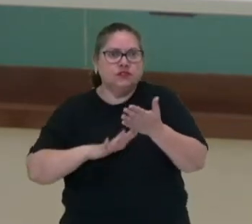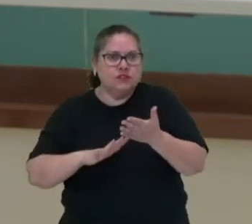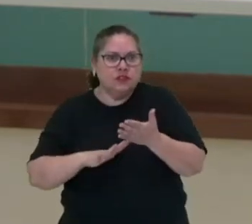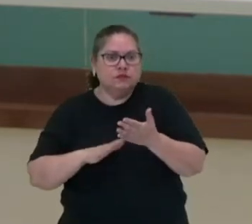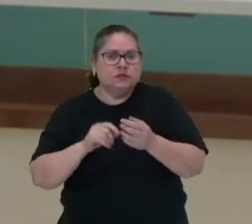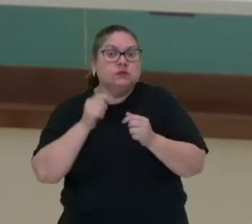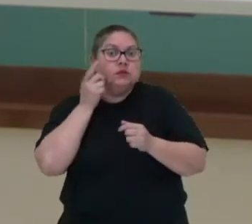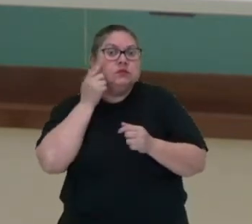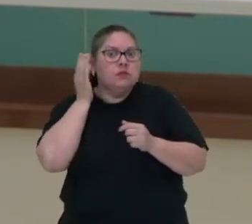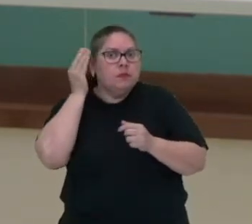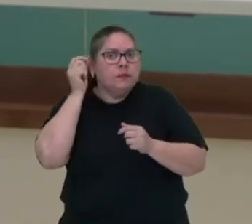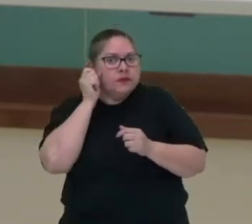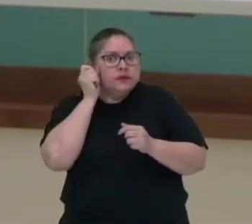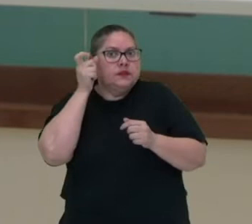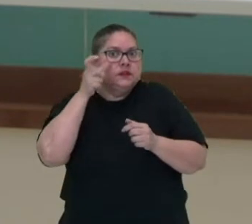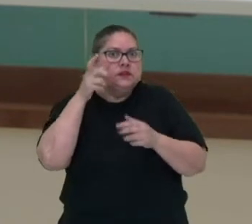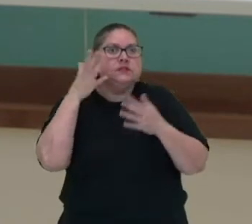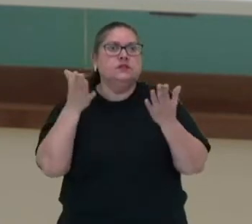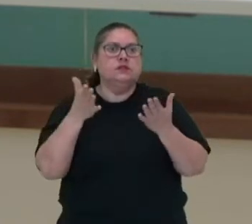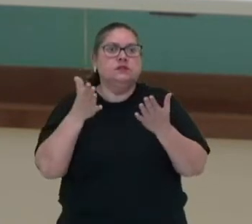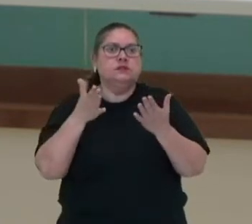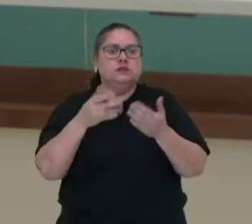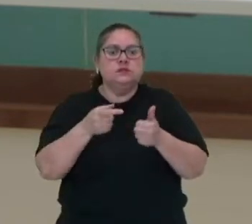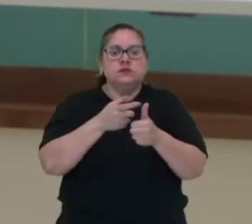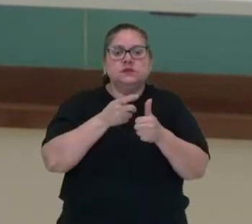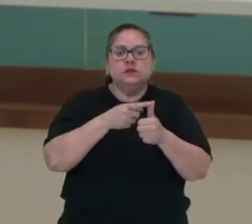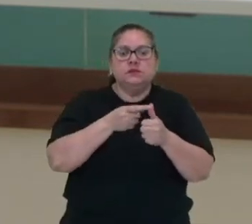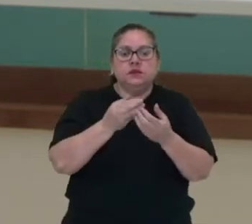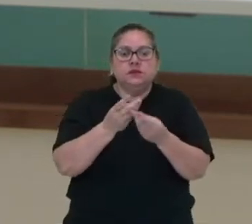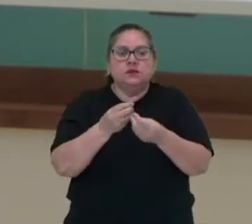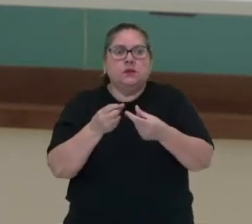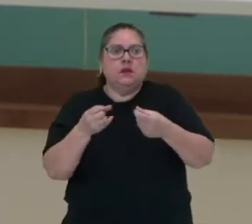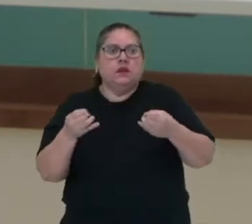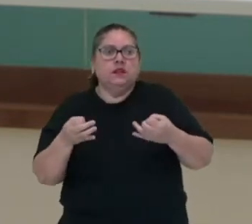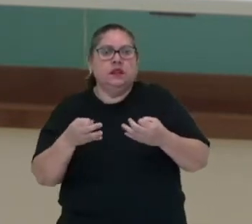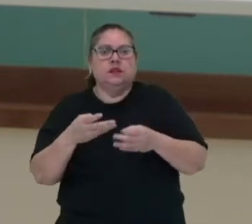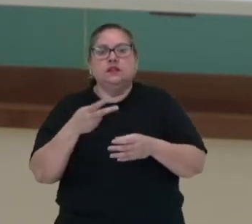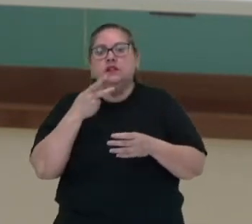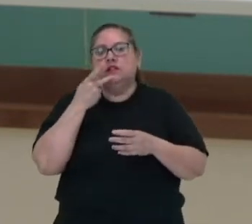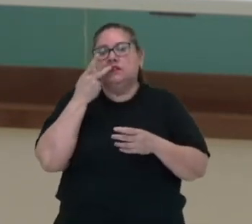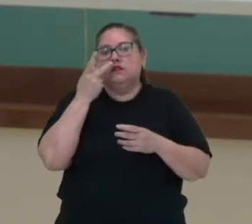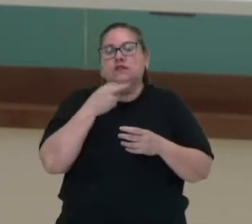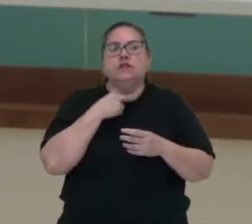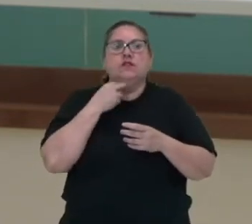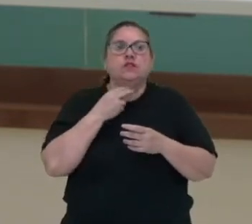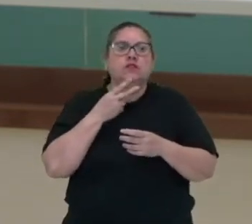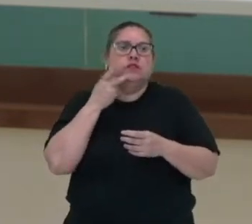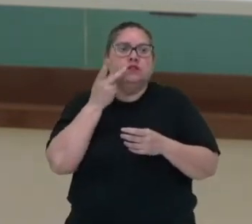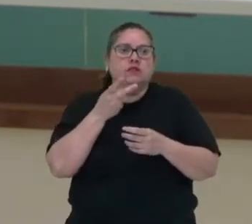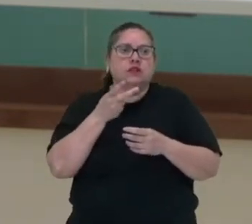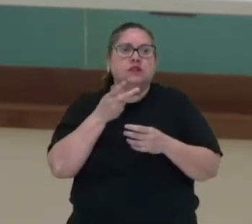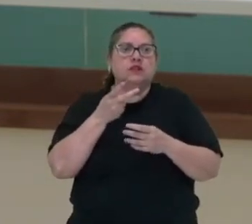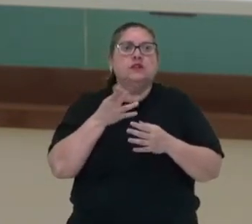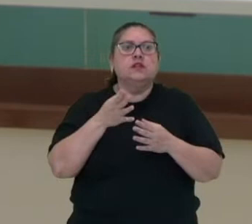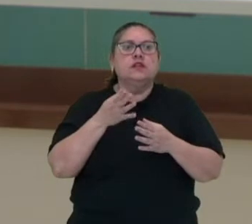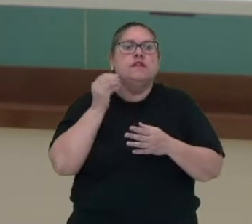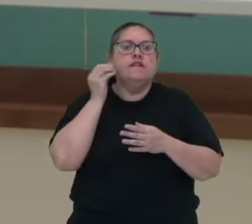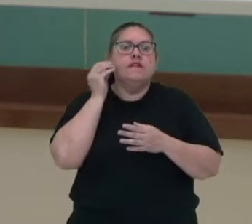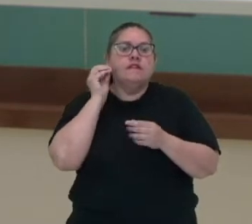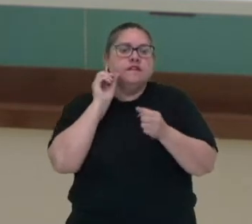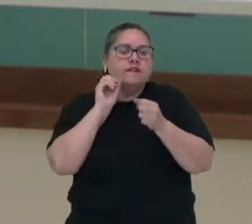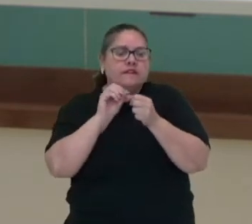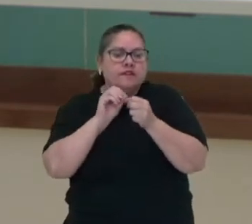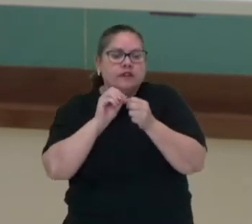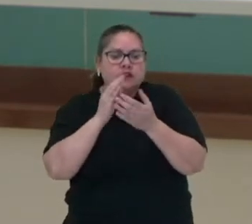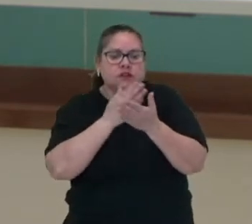vocês estão ligados nessas primeiras qualidades da voz, da fala, da oratória. Faça uma